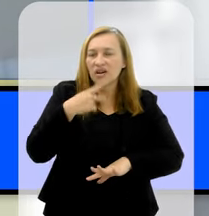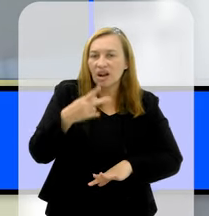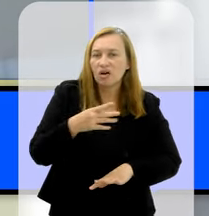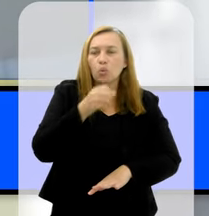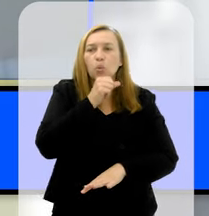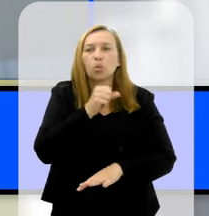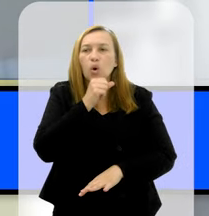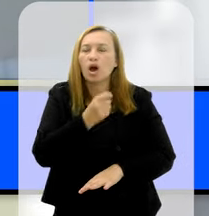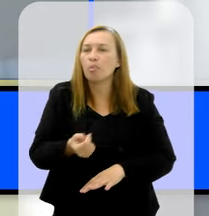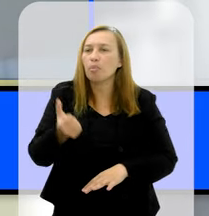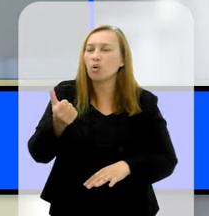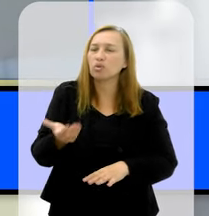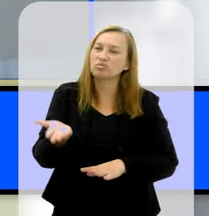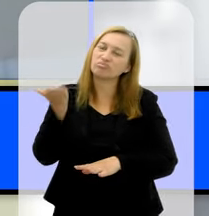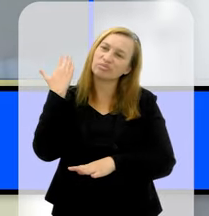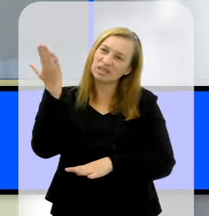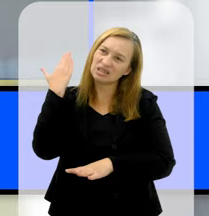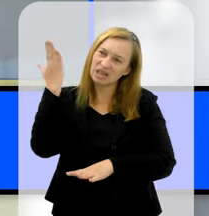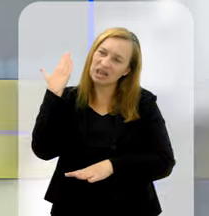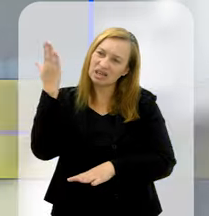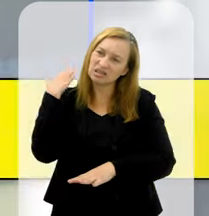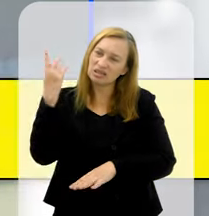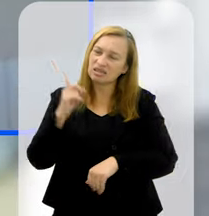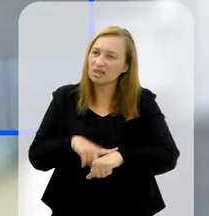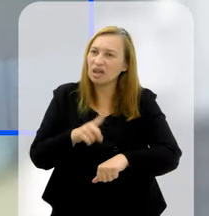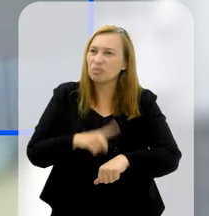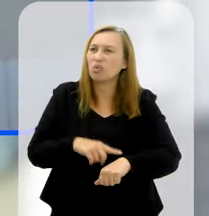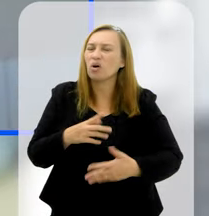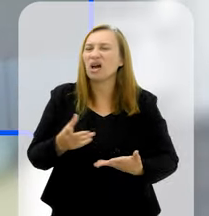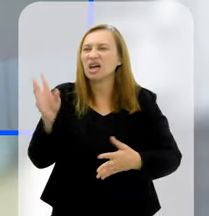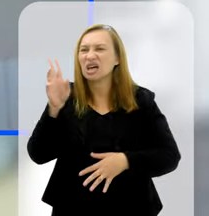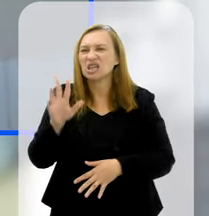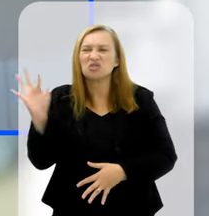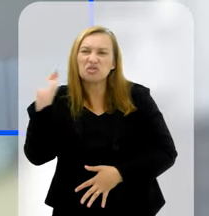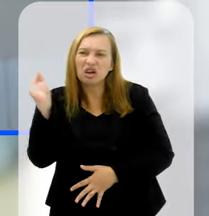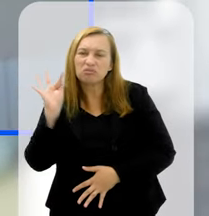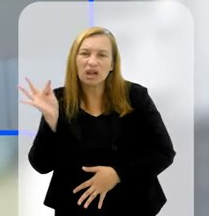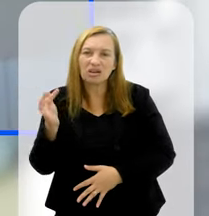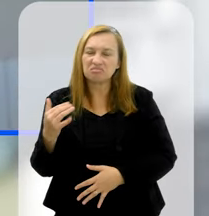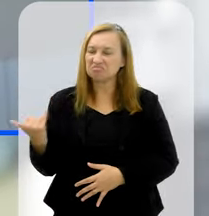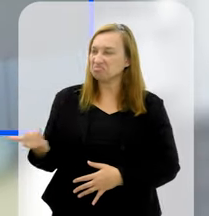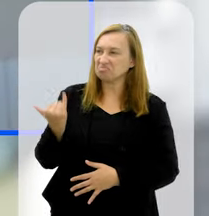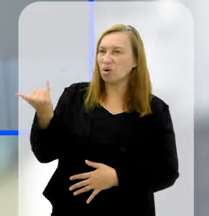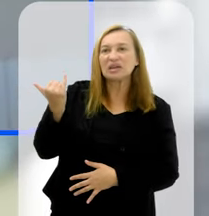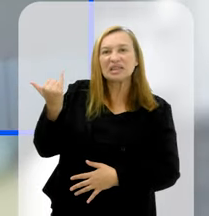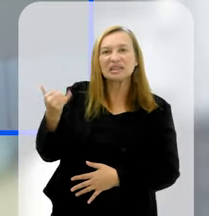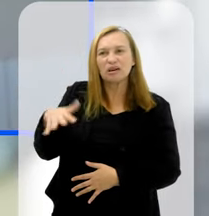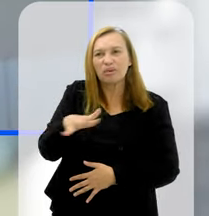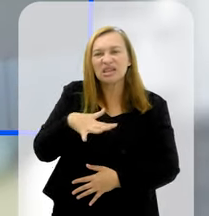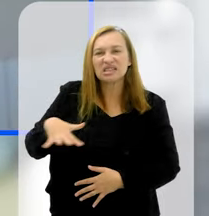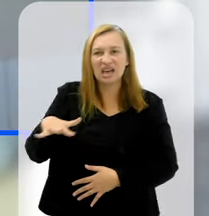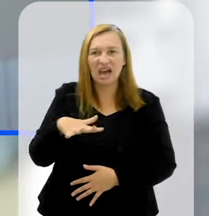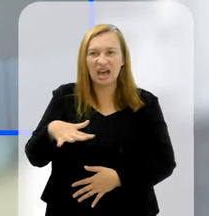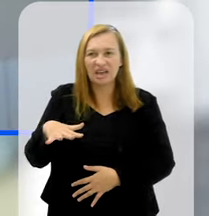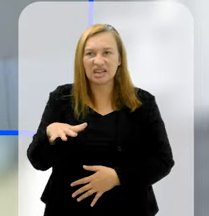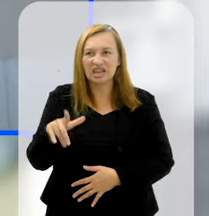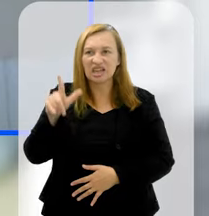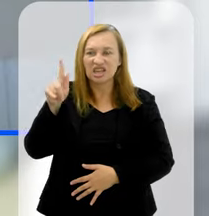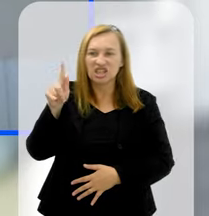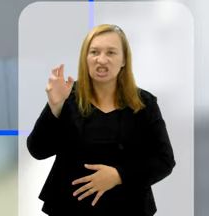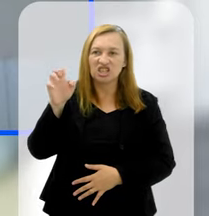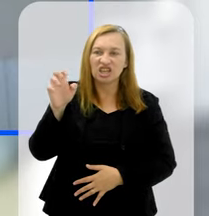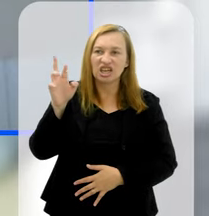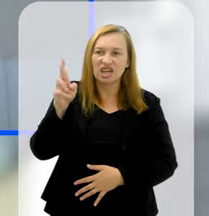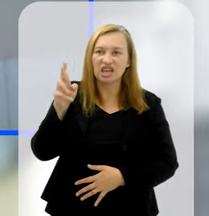Porque até bem pouco tempo atrás, as faculdades, né, não davam importância para essa área da